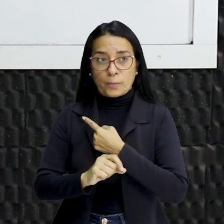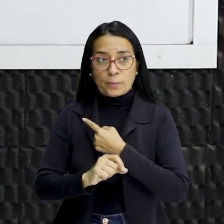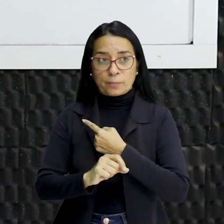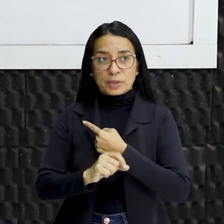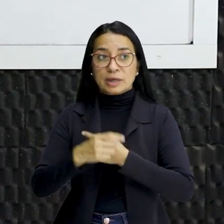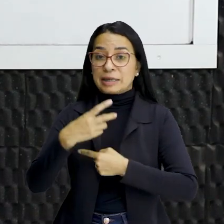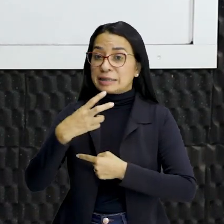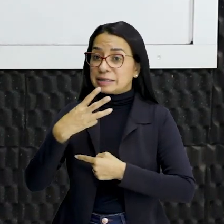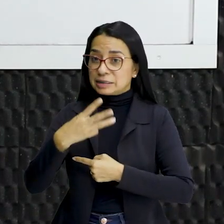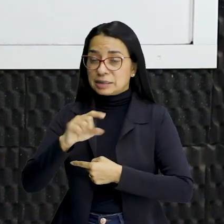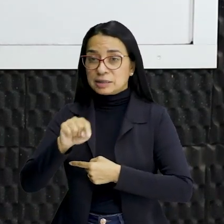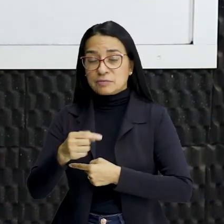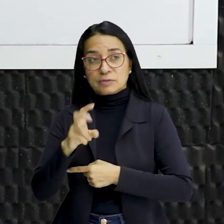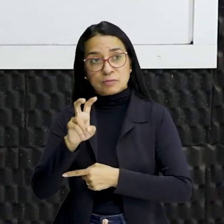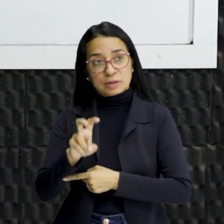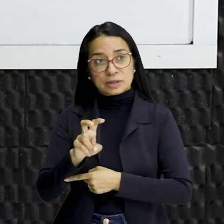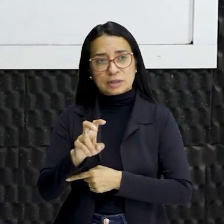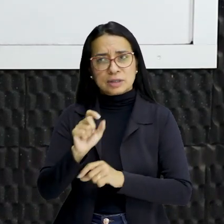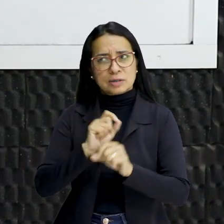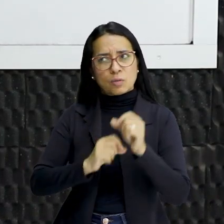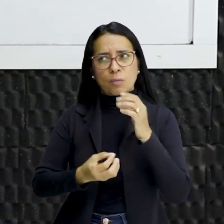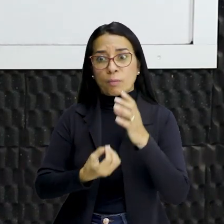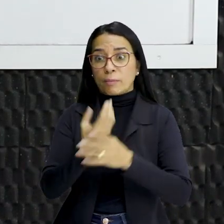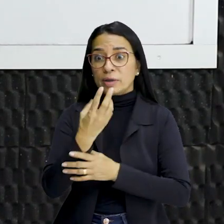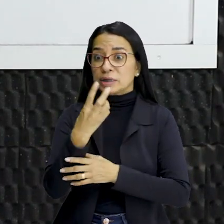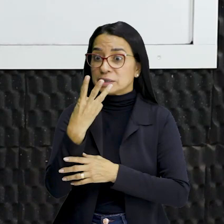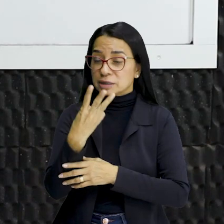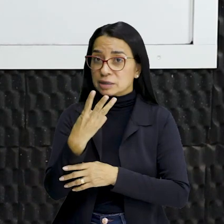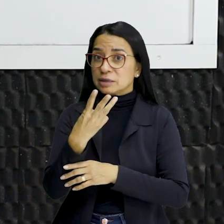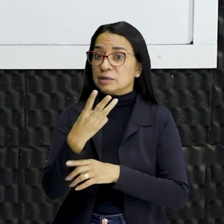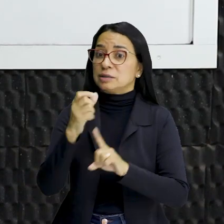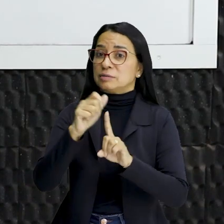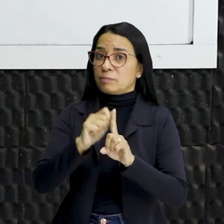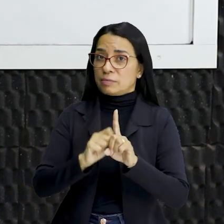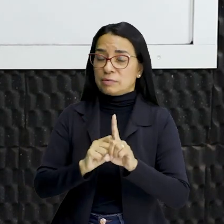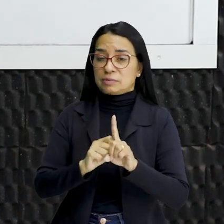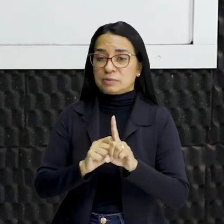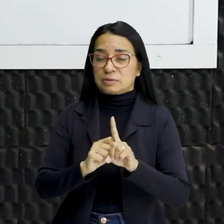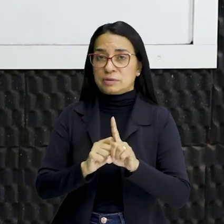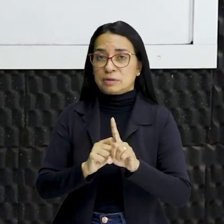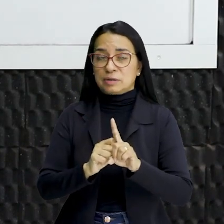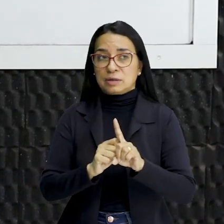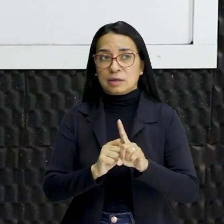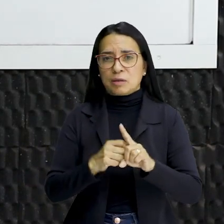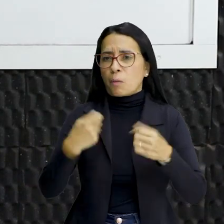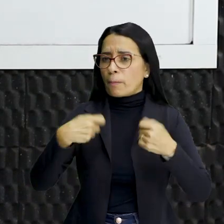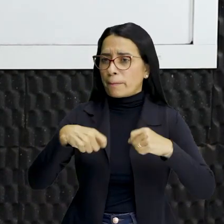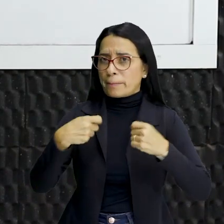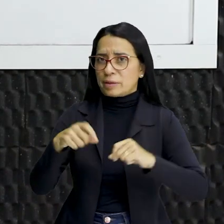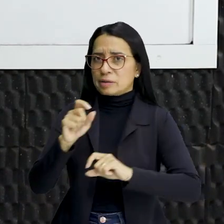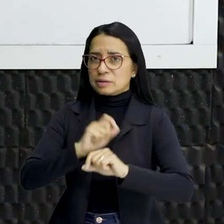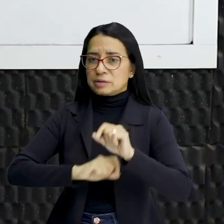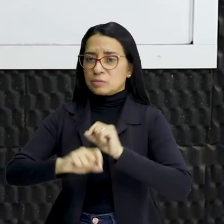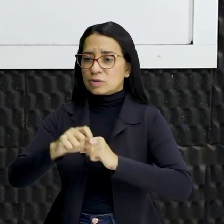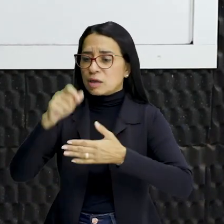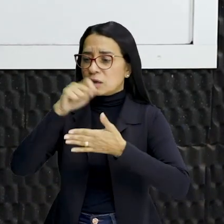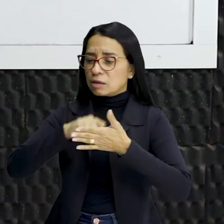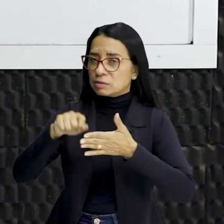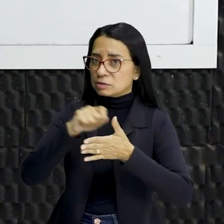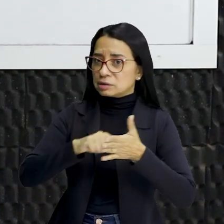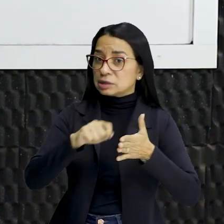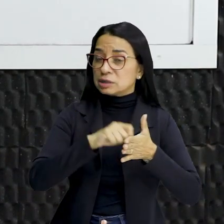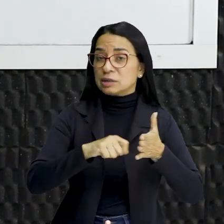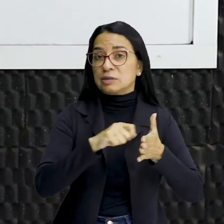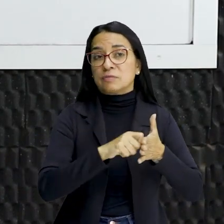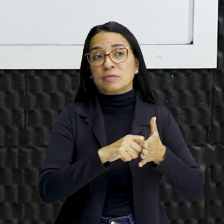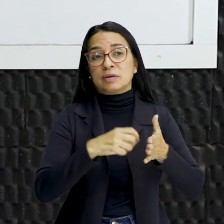em três meses então ele tem como assim esse faturamento aqui tivesse um peso certo que